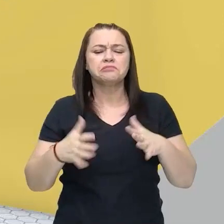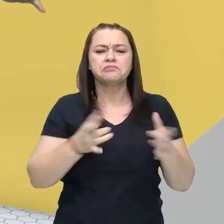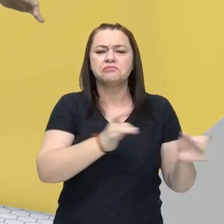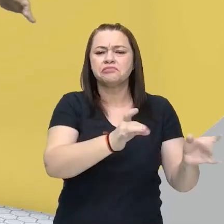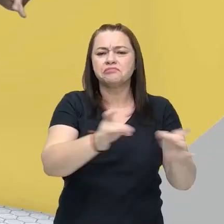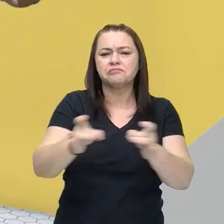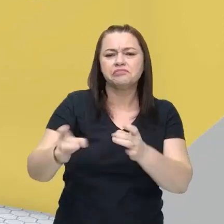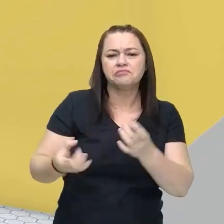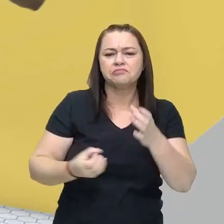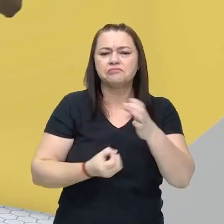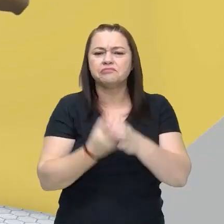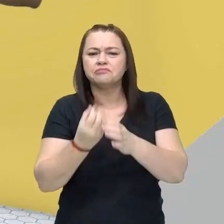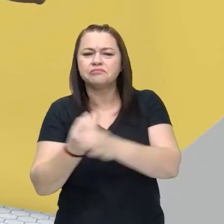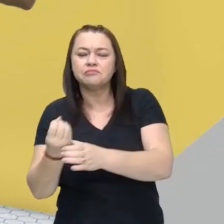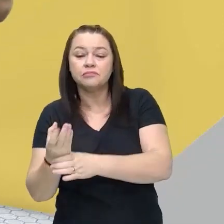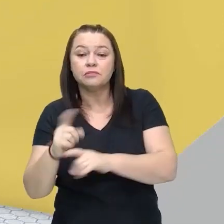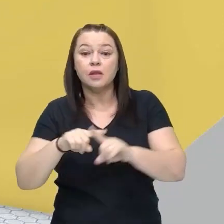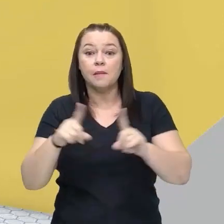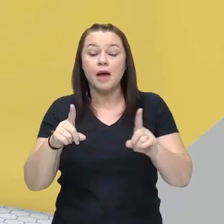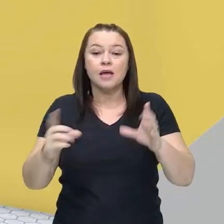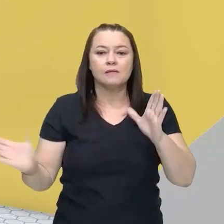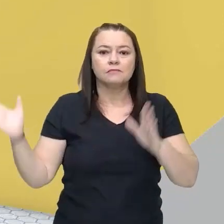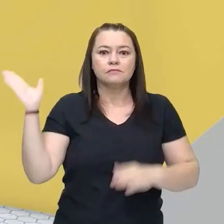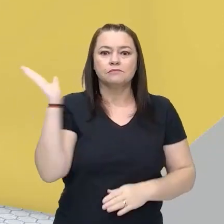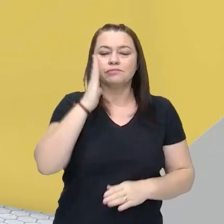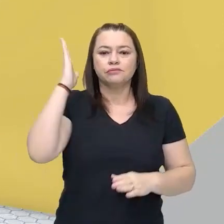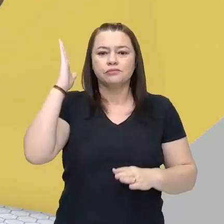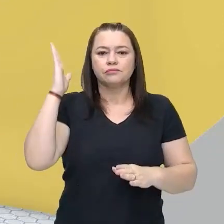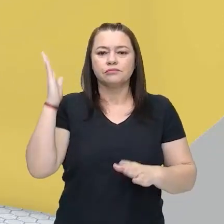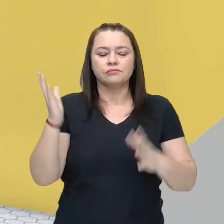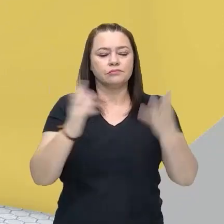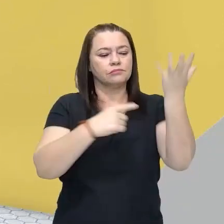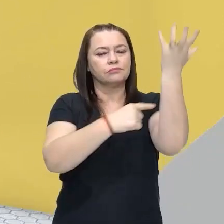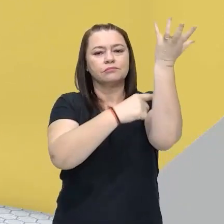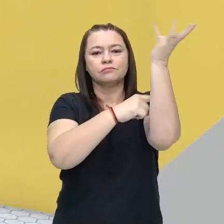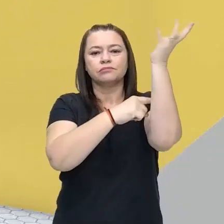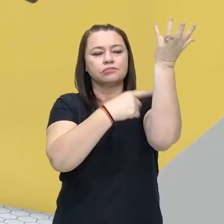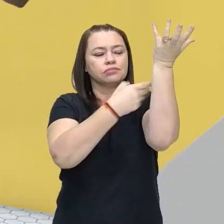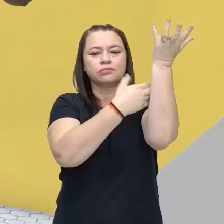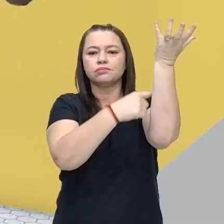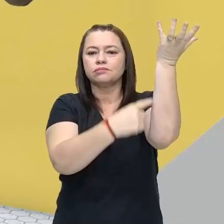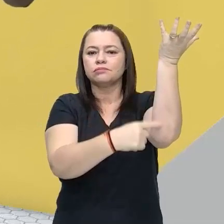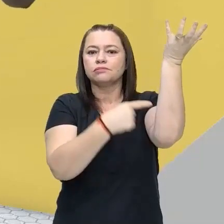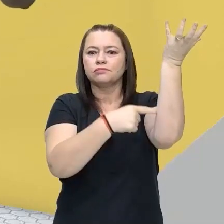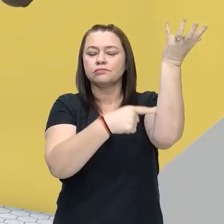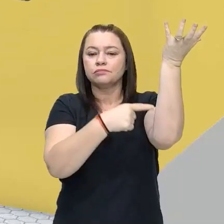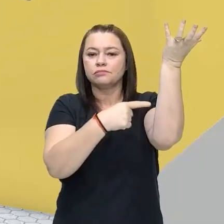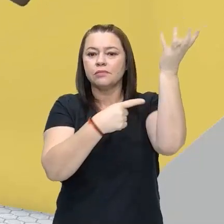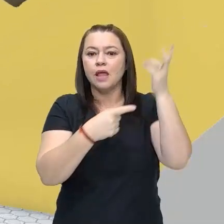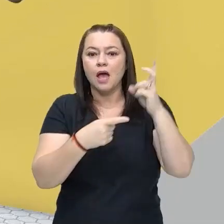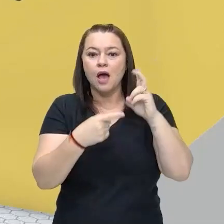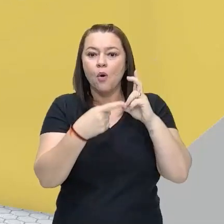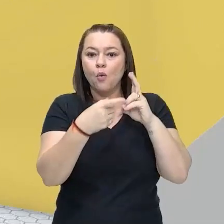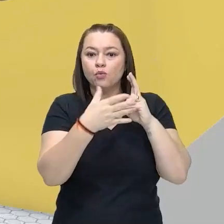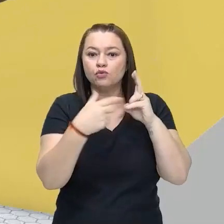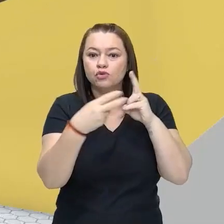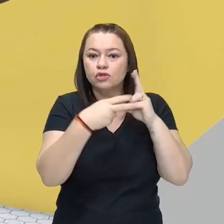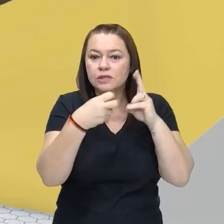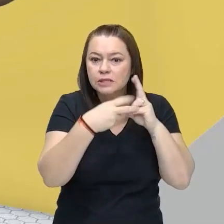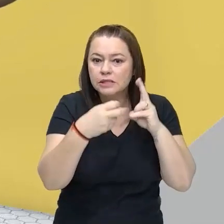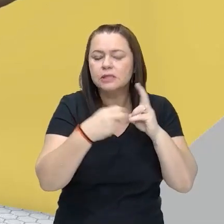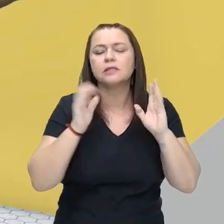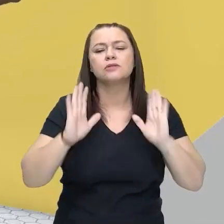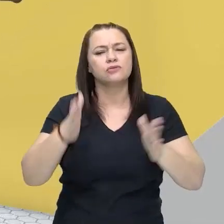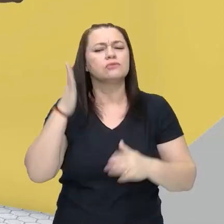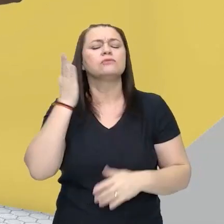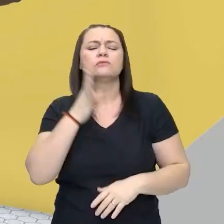Lembra? Claro que lembra. Mas de repente apareceu esse produto aqui. Produto esse que os índios já conheciam. Professor, que produto é esse?